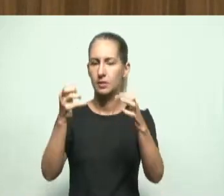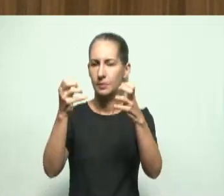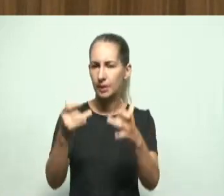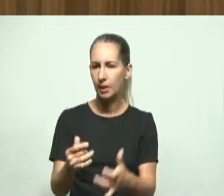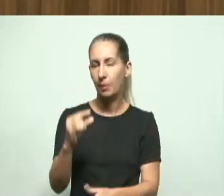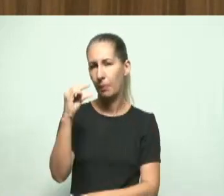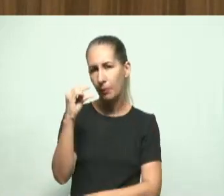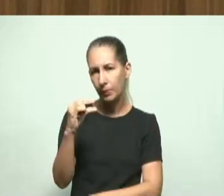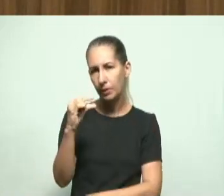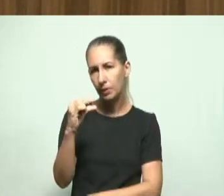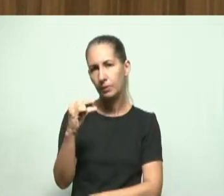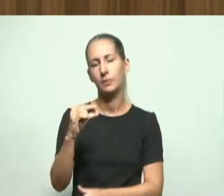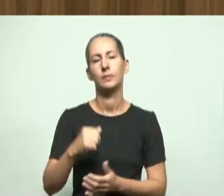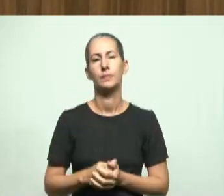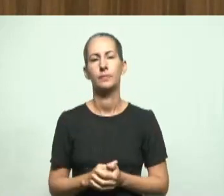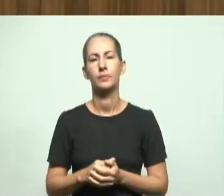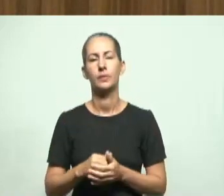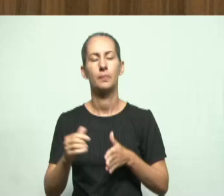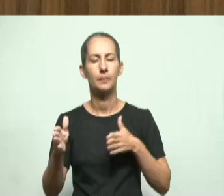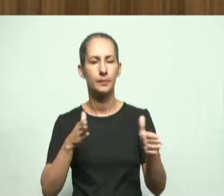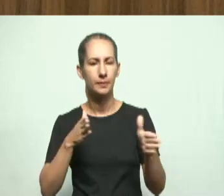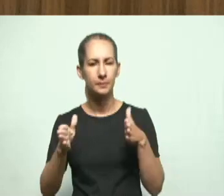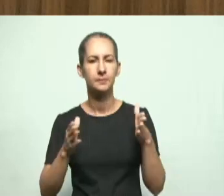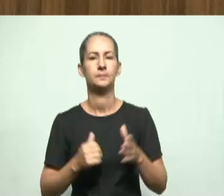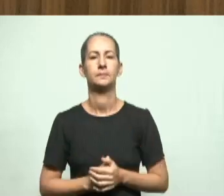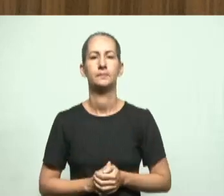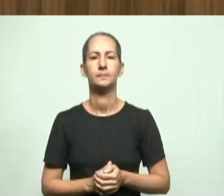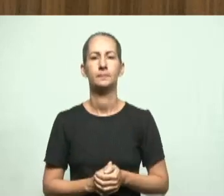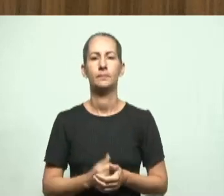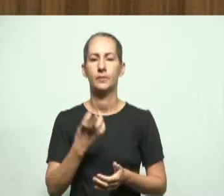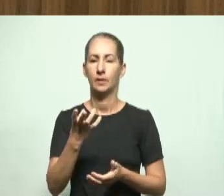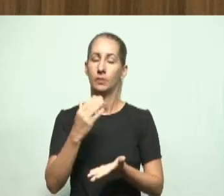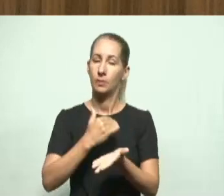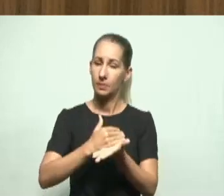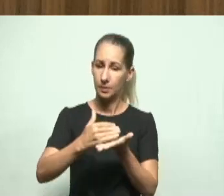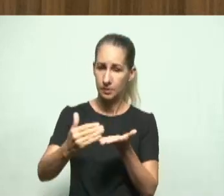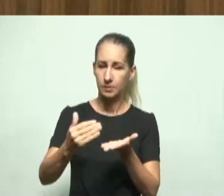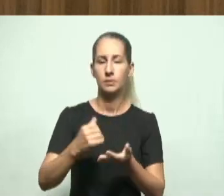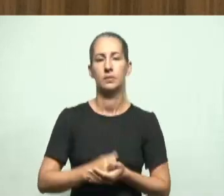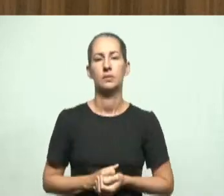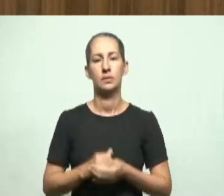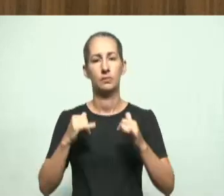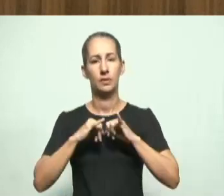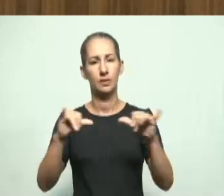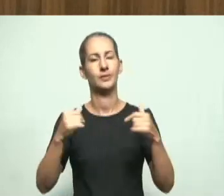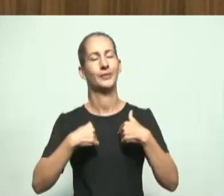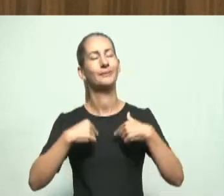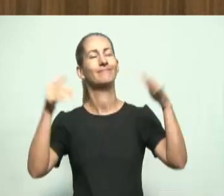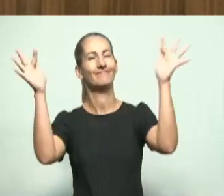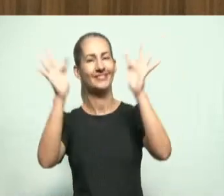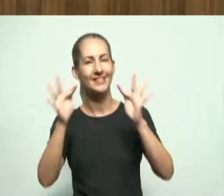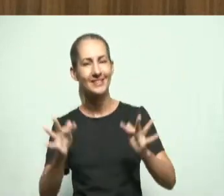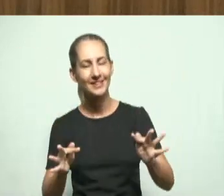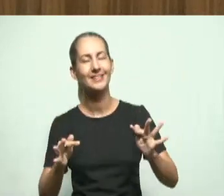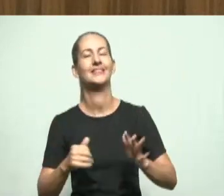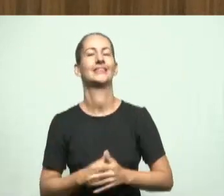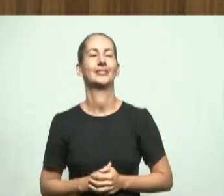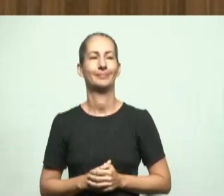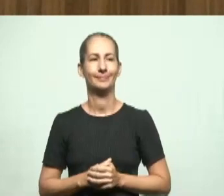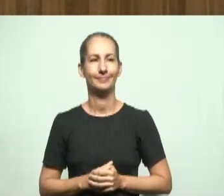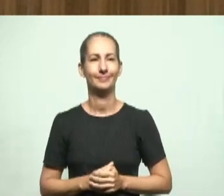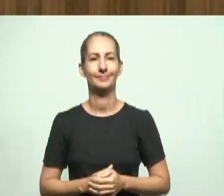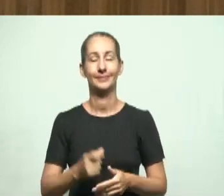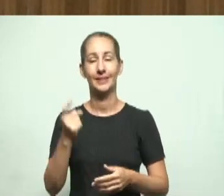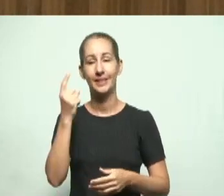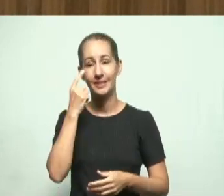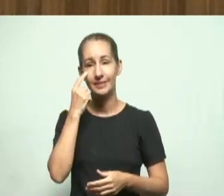contas do nosso mandato. Quero começar aqui falando da minha alegria, minha satisfação em